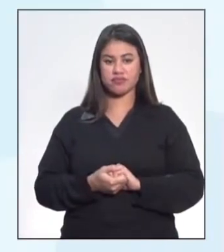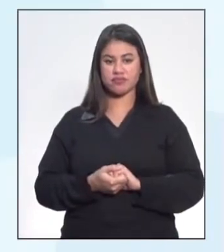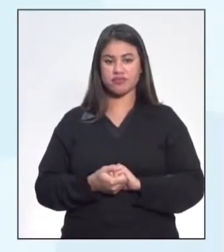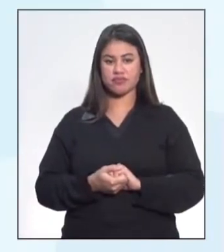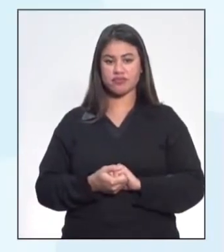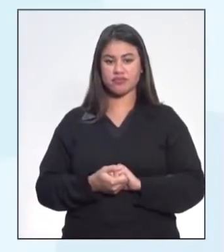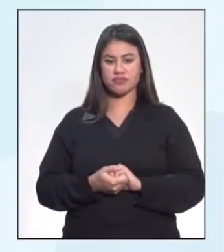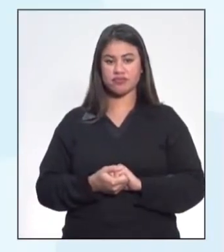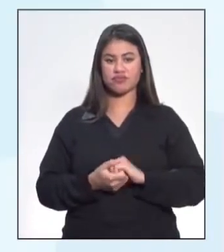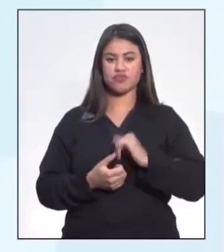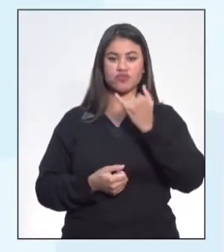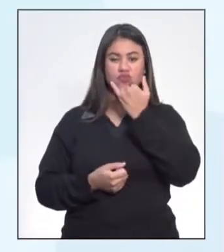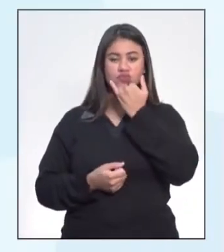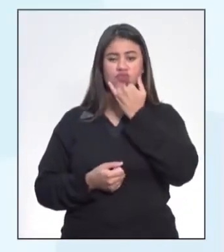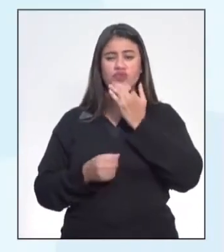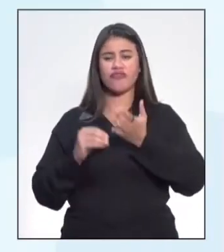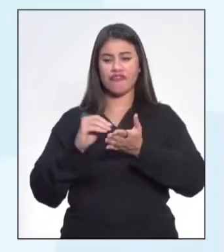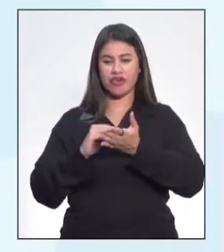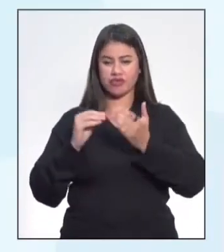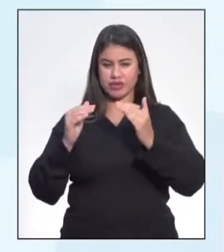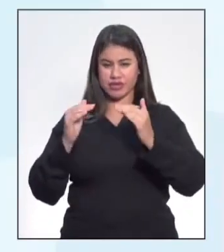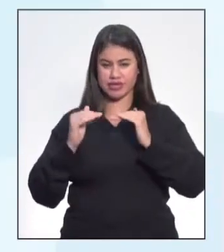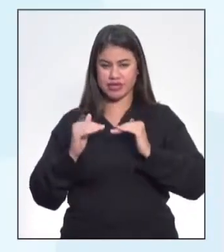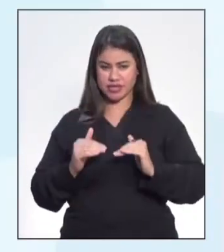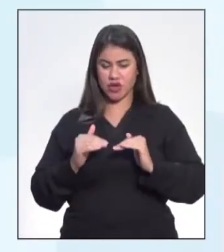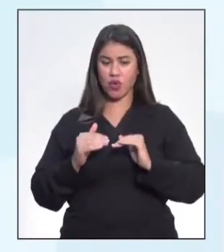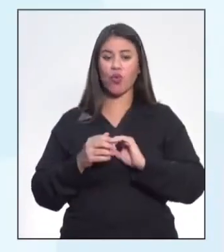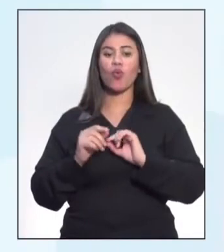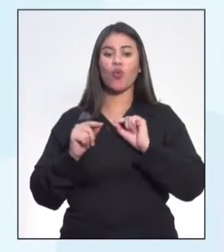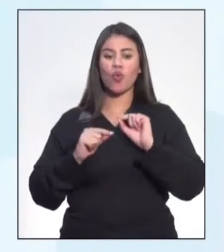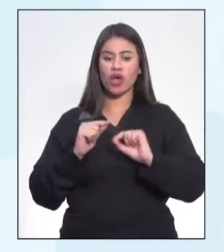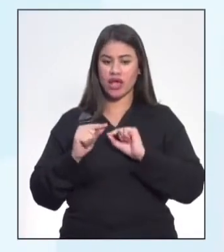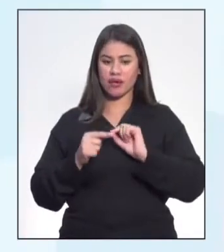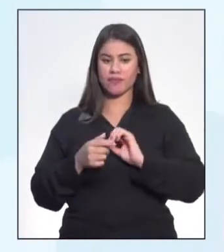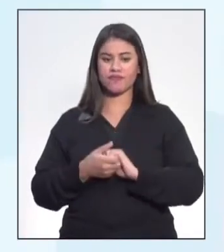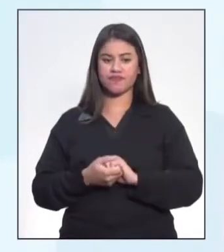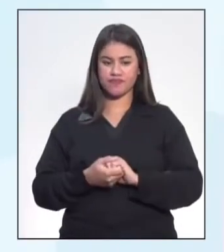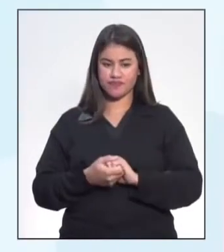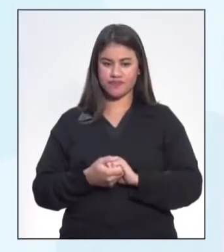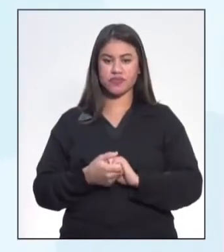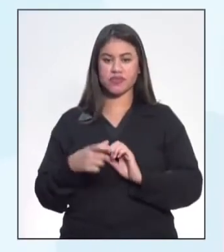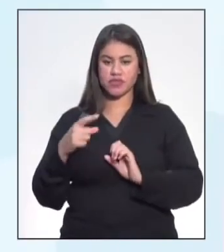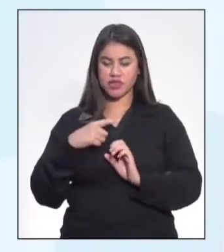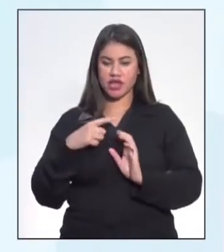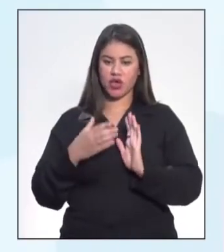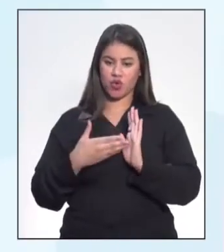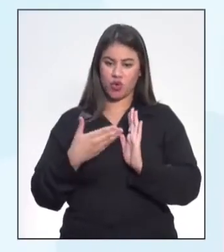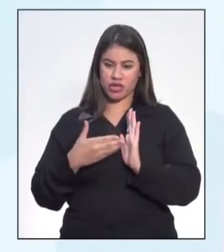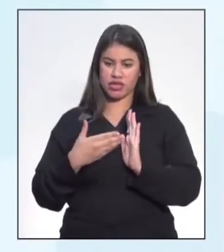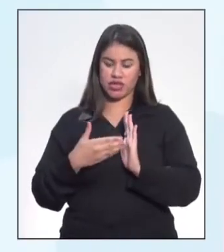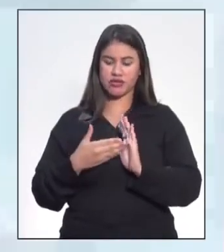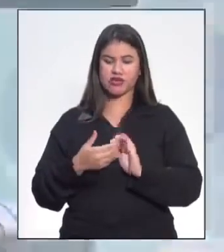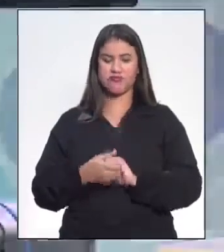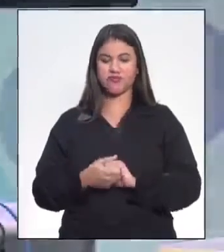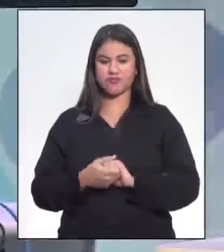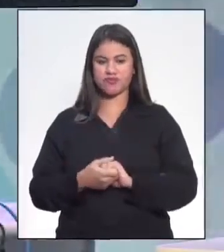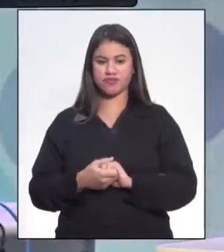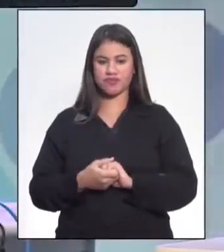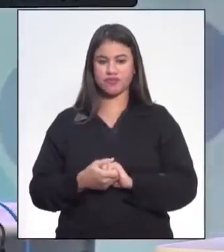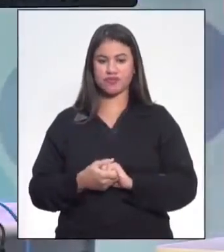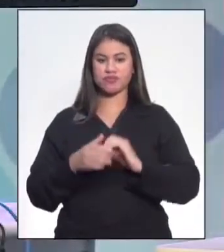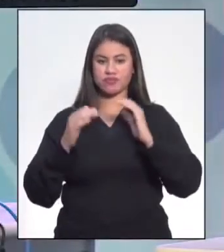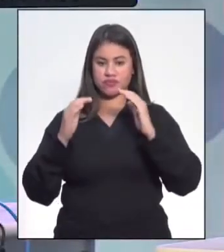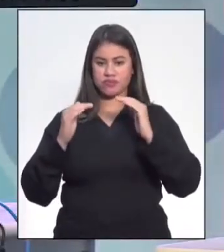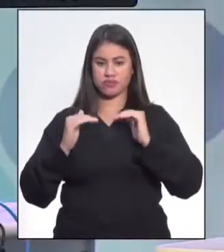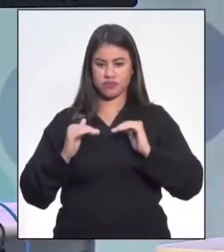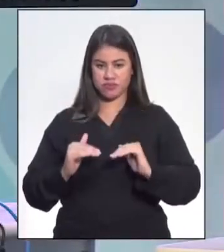Tá faltando a reação abaixo. Tudo bem. Eu vou falar para vocês, tá ok? Mas está no caderno, quem tiver o caderno em mãos. Observe a reação